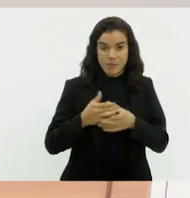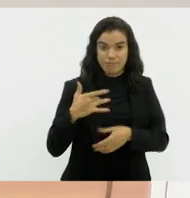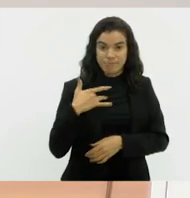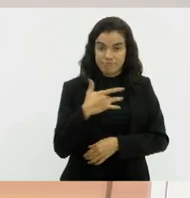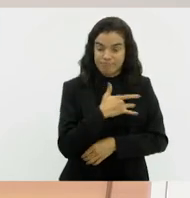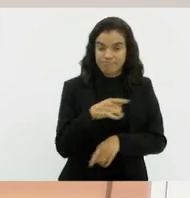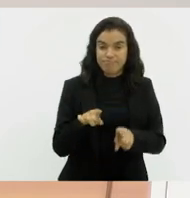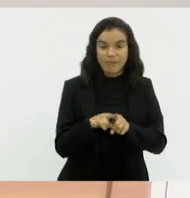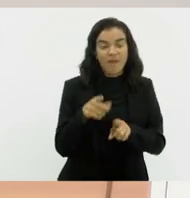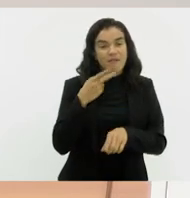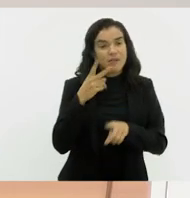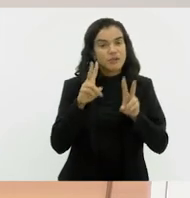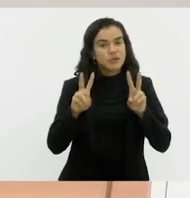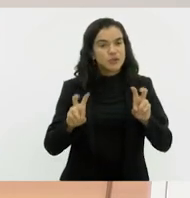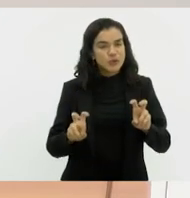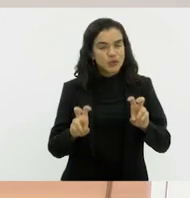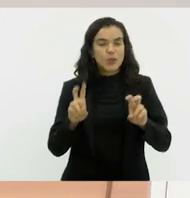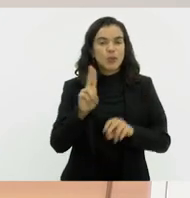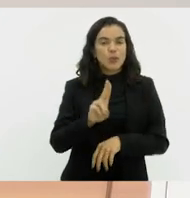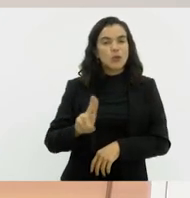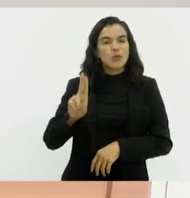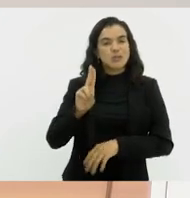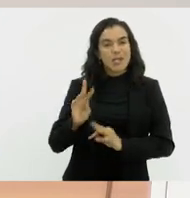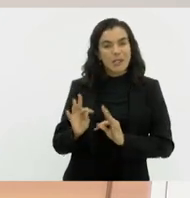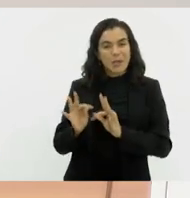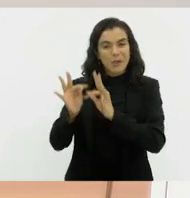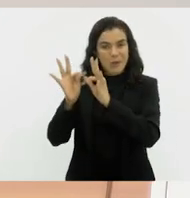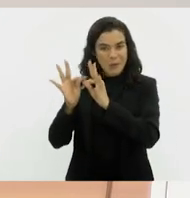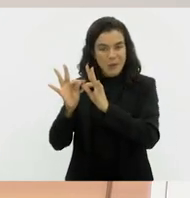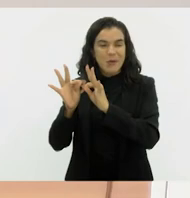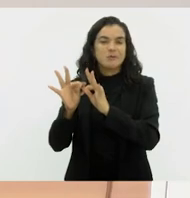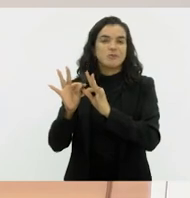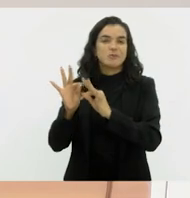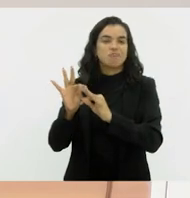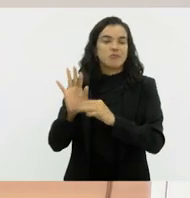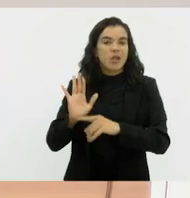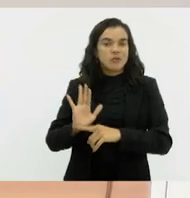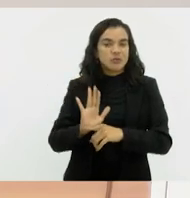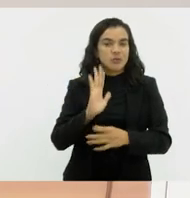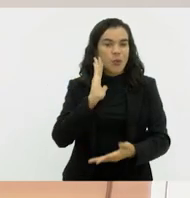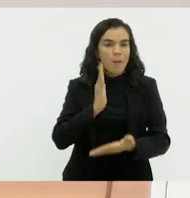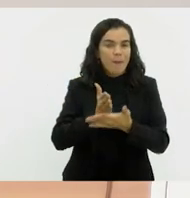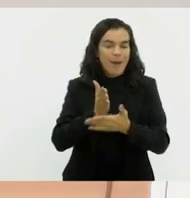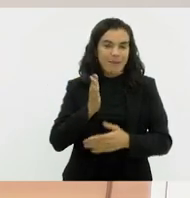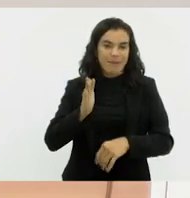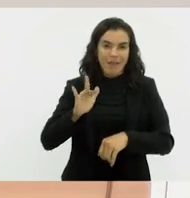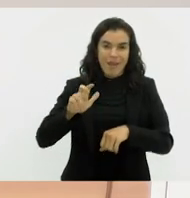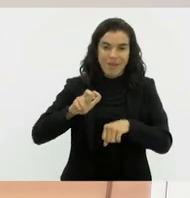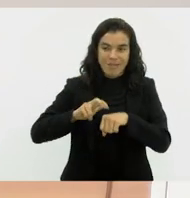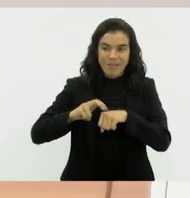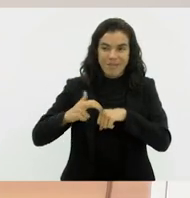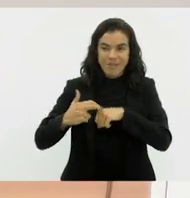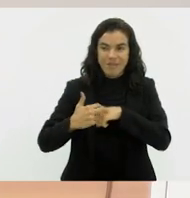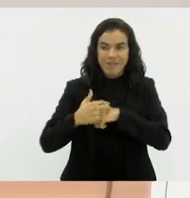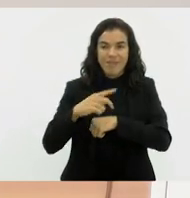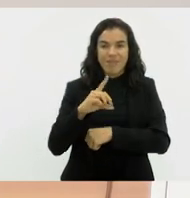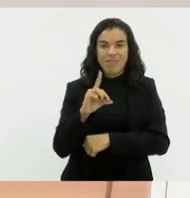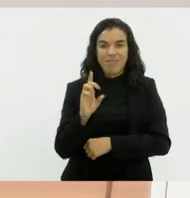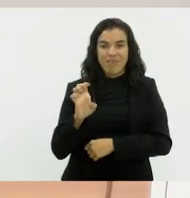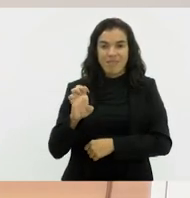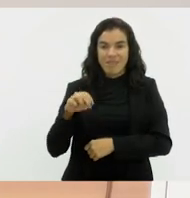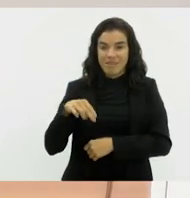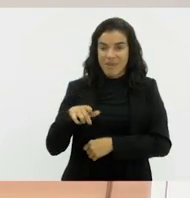exatamente falando do uso da tecnologia no enfrentamento da dengue. Então, me parece bem, bem pertinente a